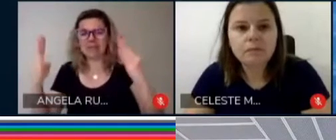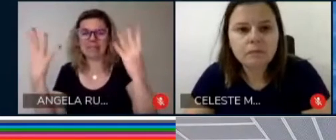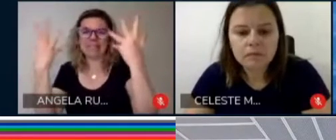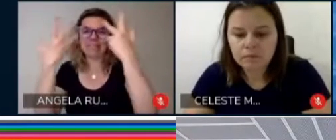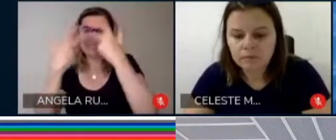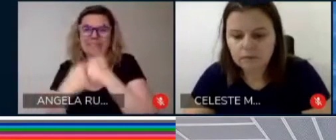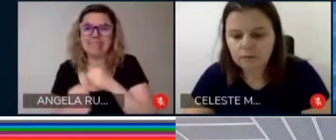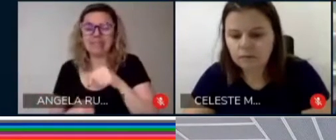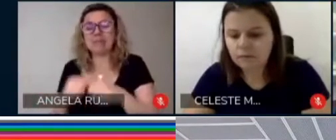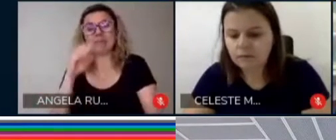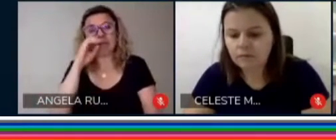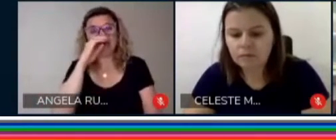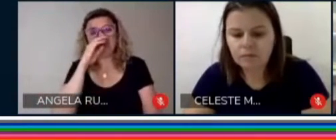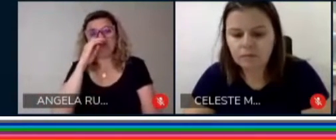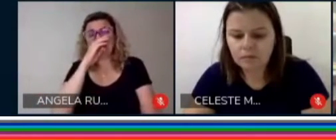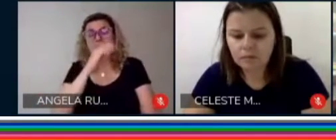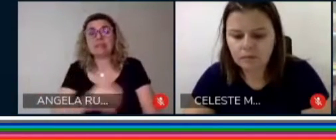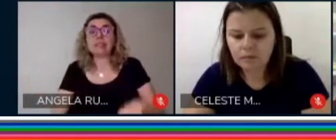Cobiça.